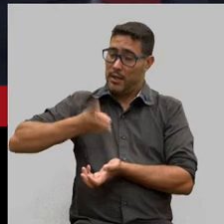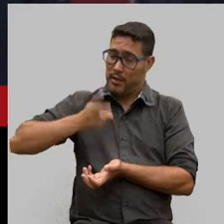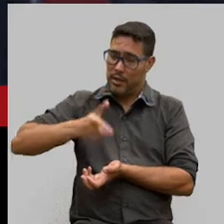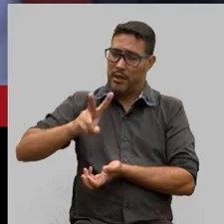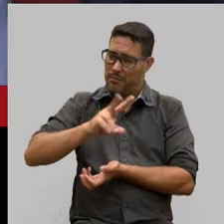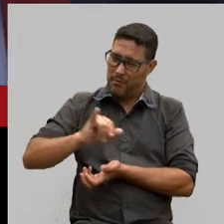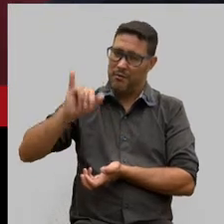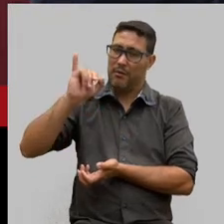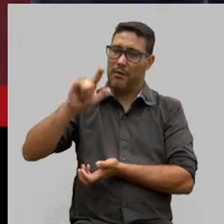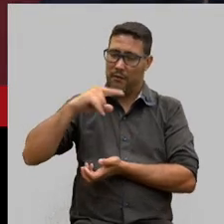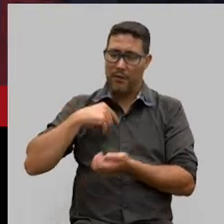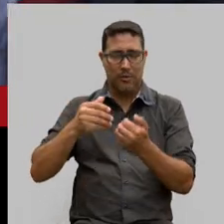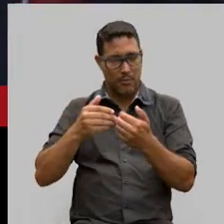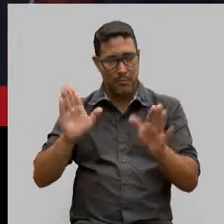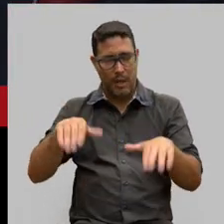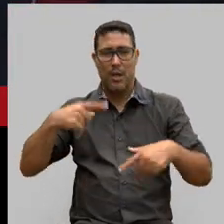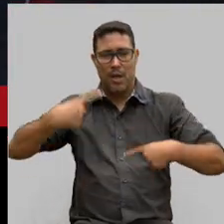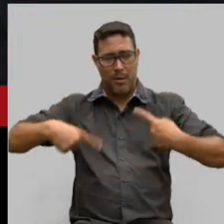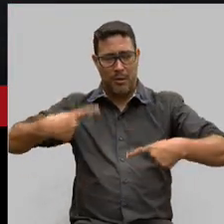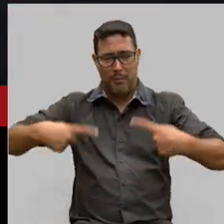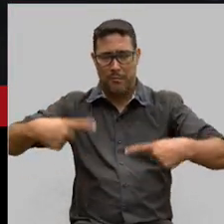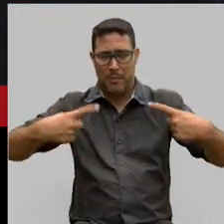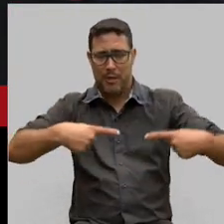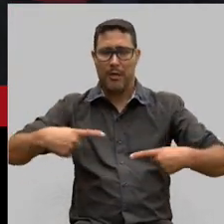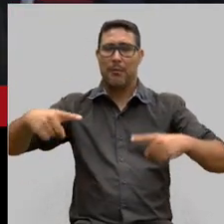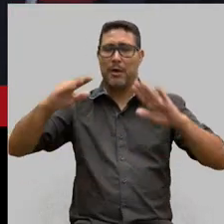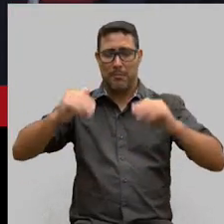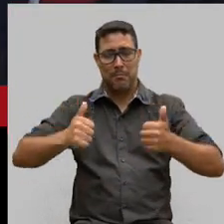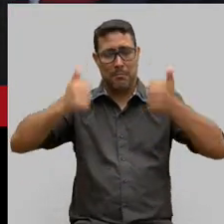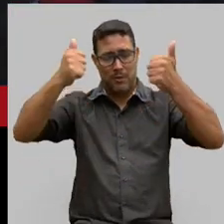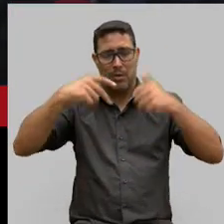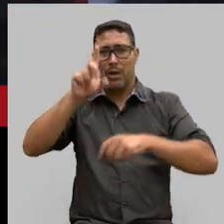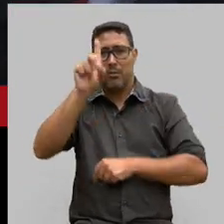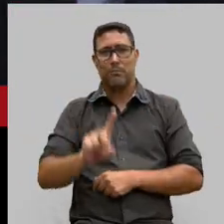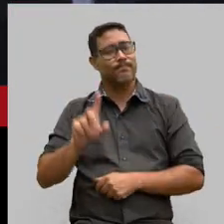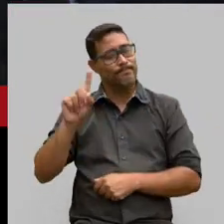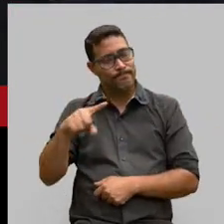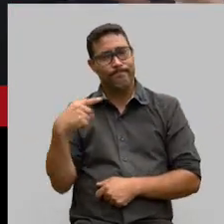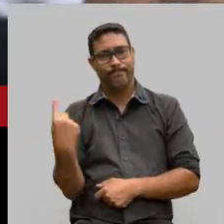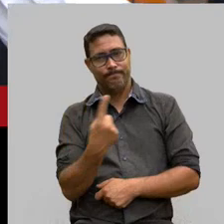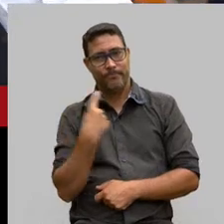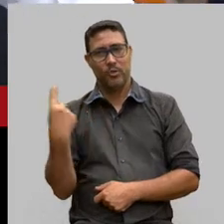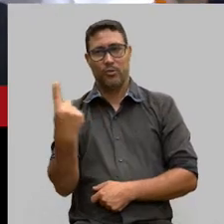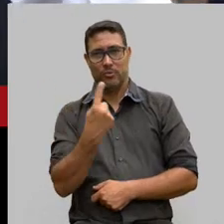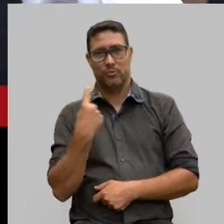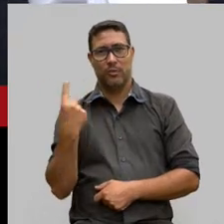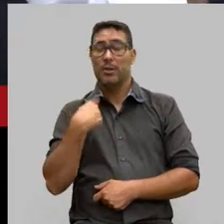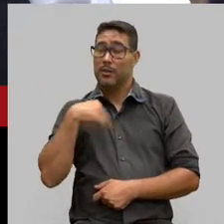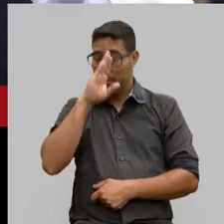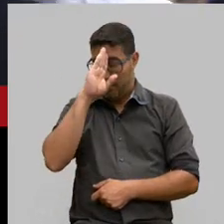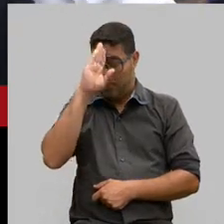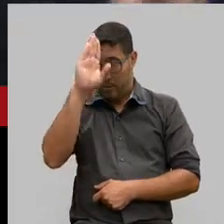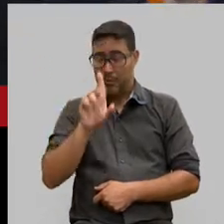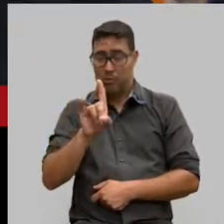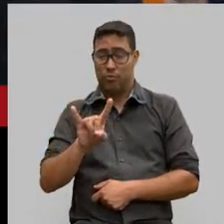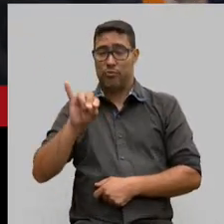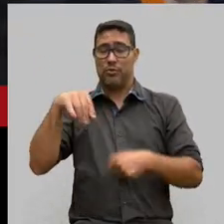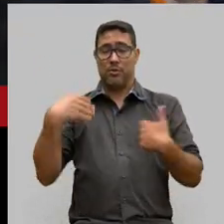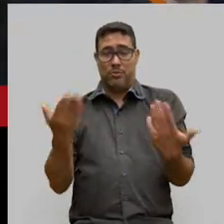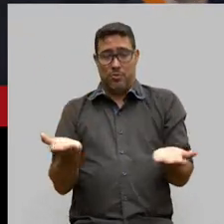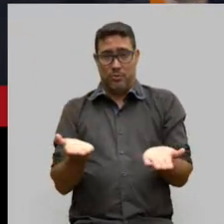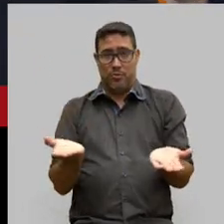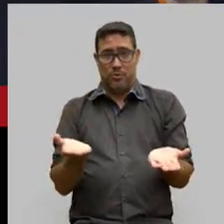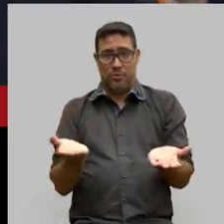será espaço de debate é construção para garantir o direito de todos especialmente no dia de